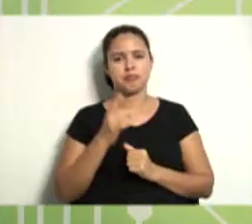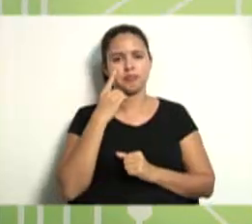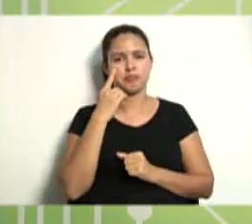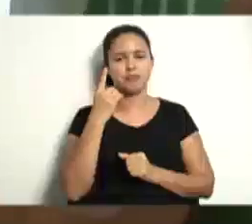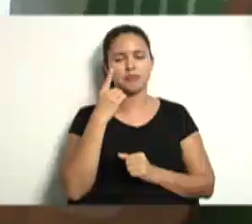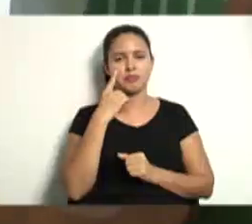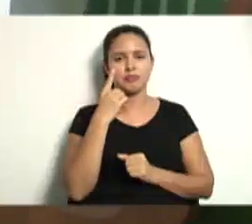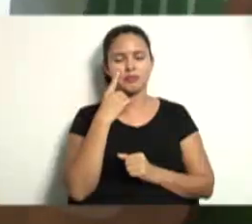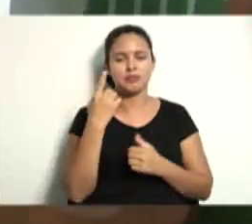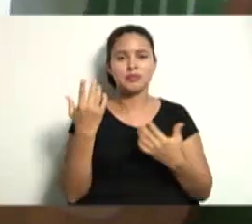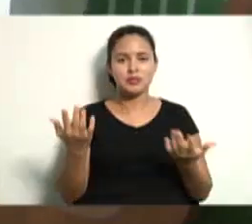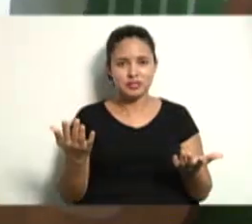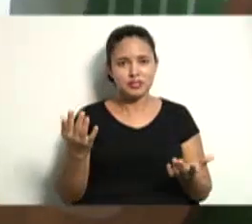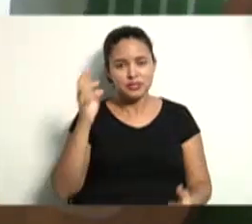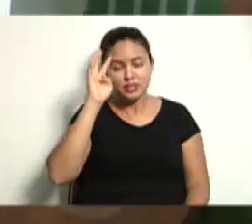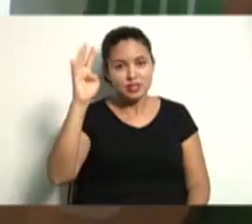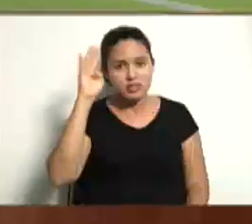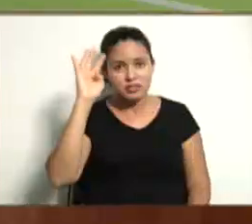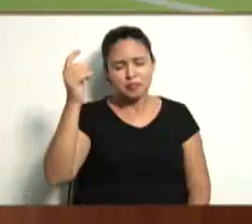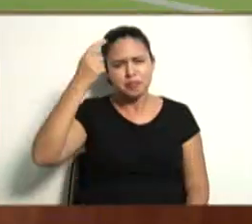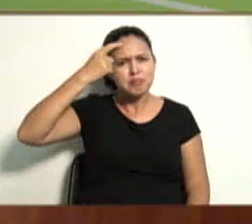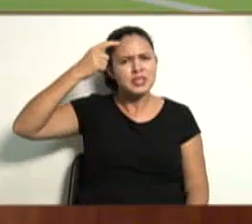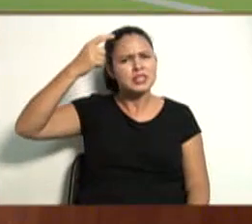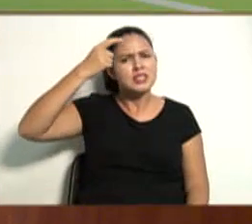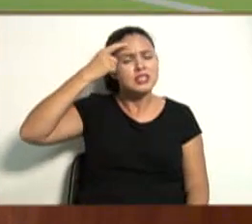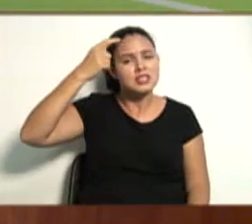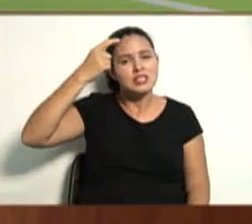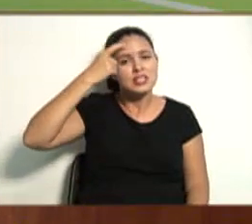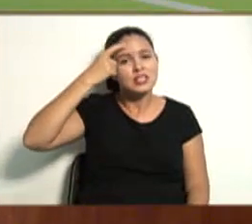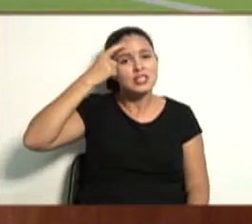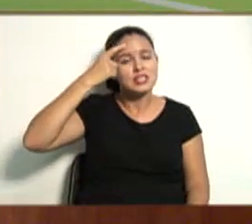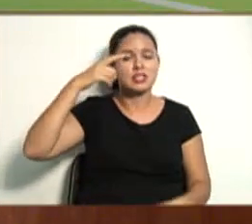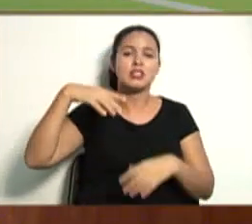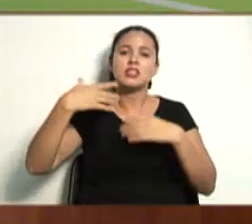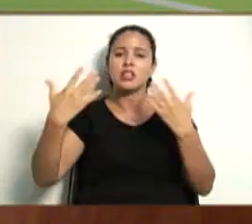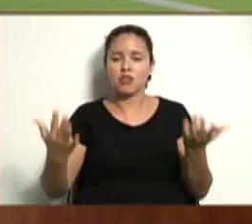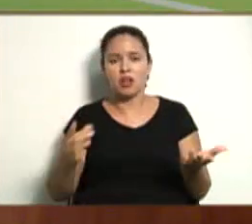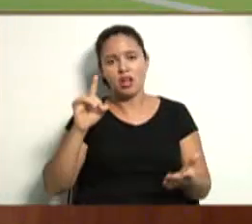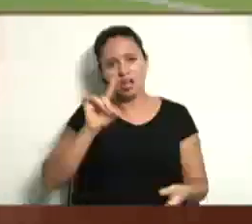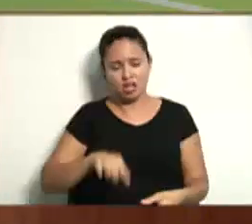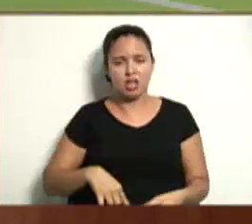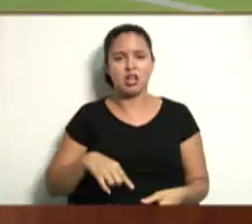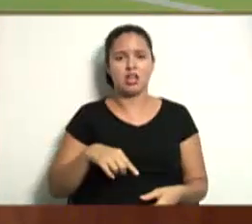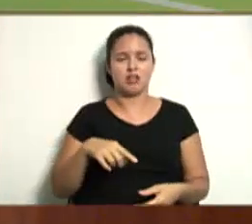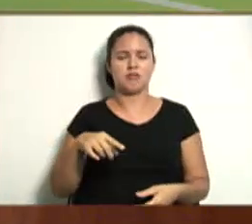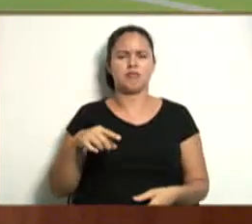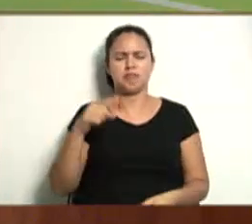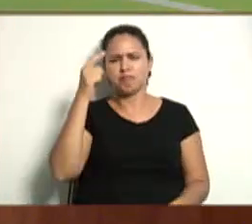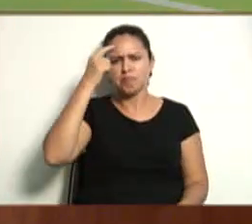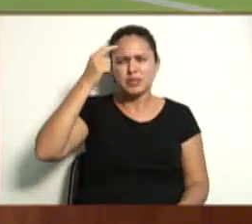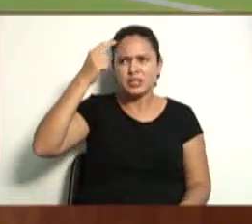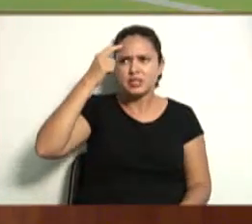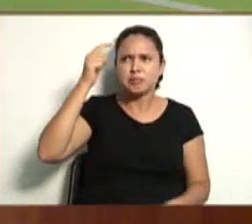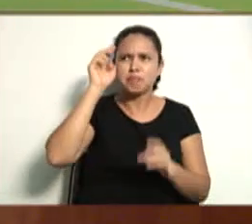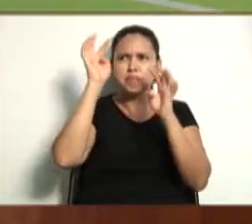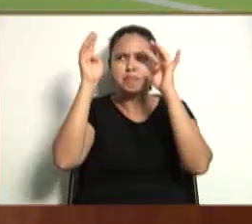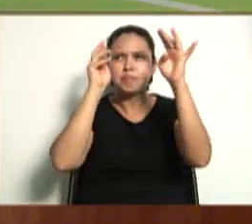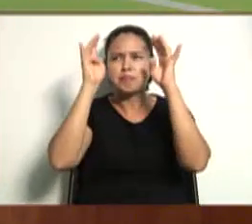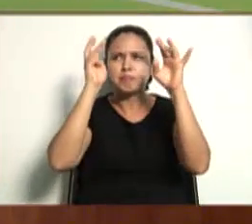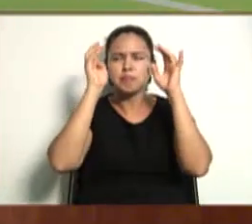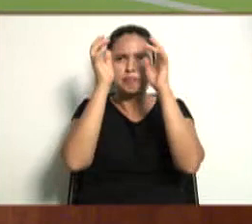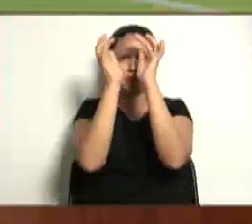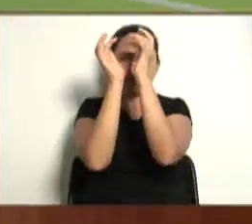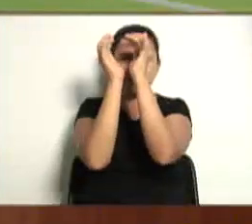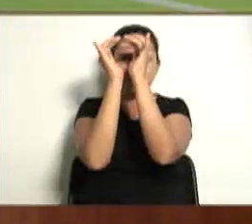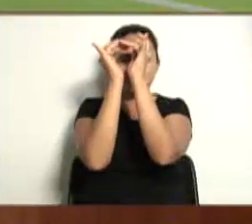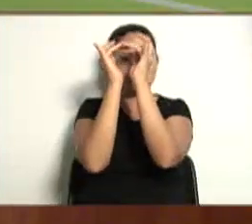Viu? Filósofo pensa. Então, essa é uma produção imaterial. Pensar dá trabalho. Você, quando está em